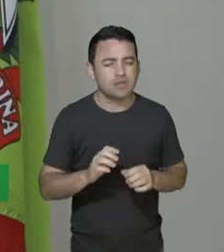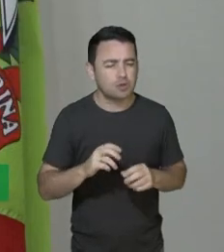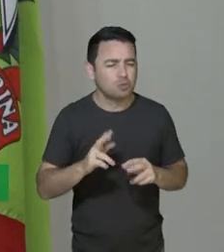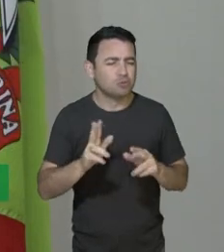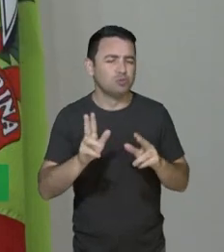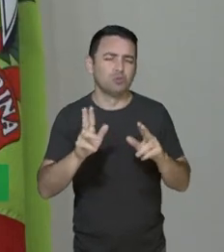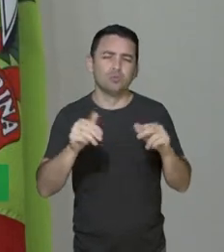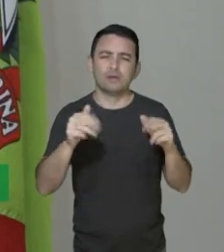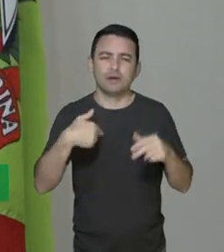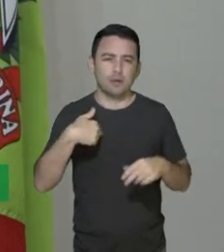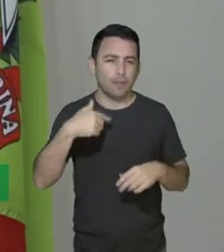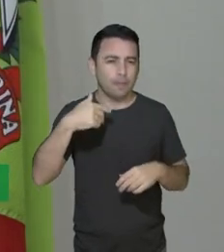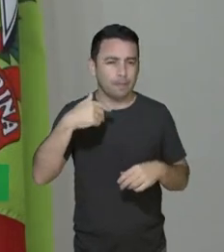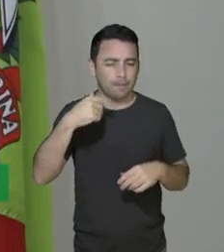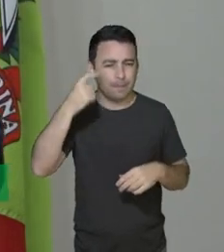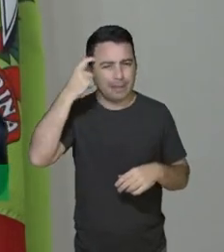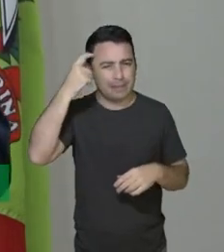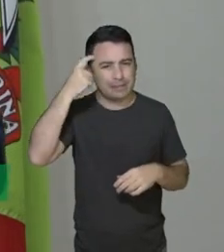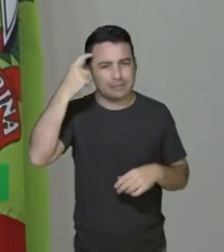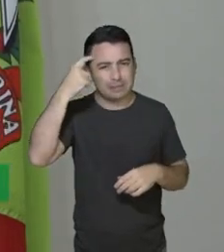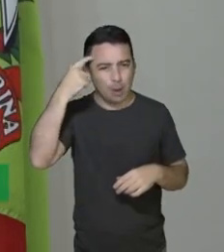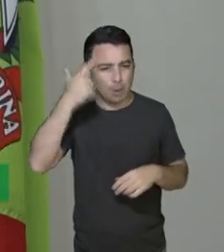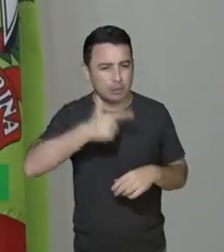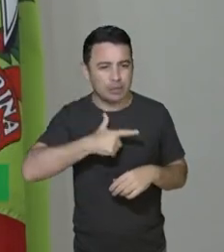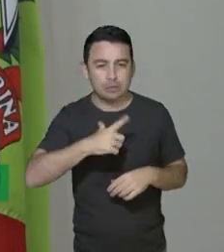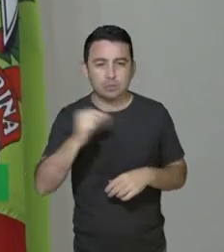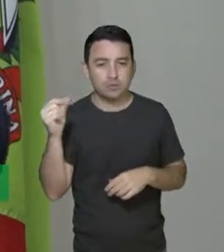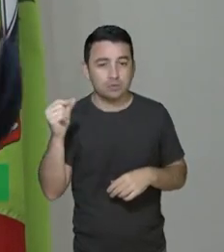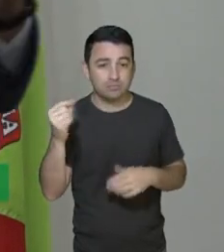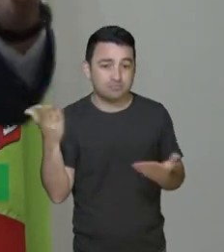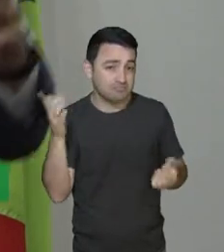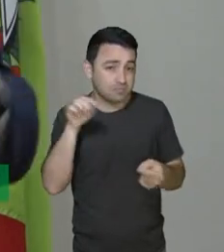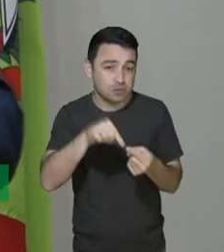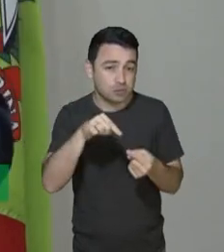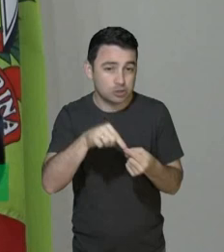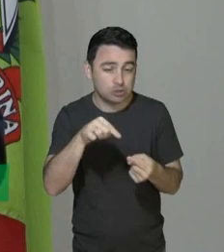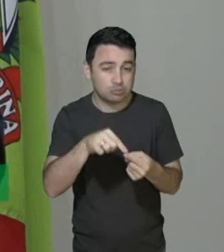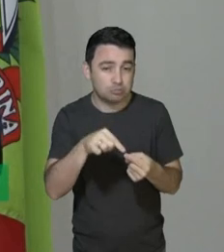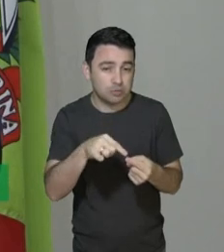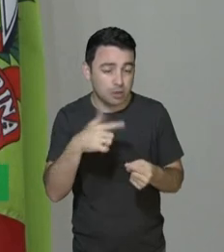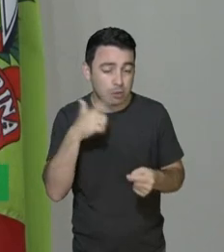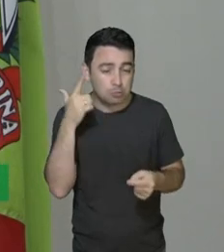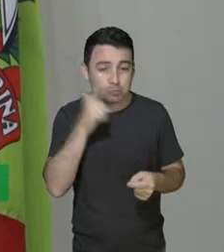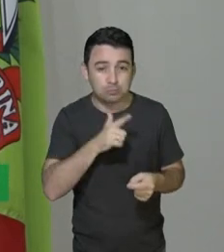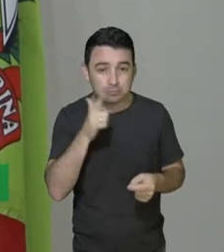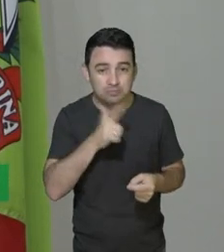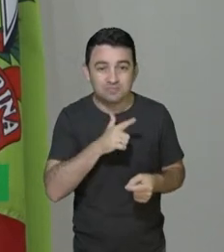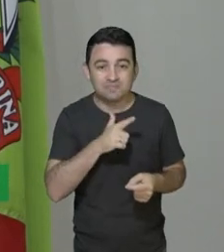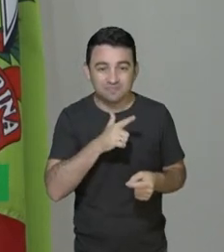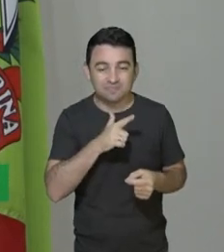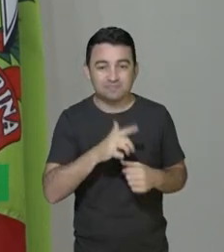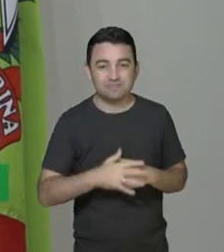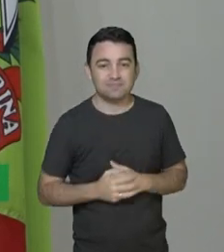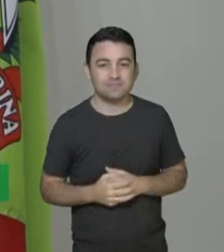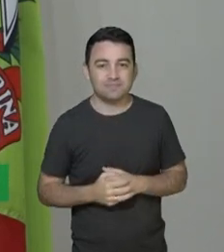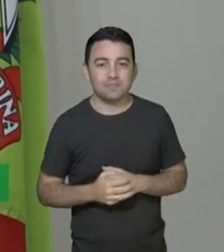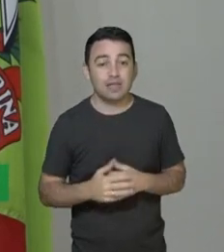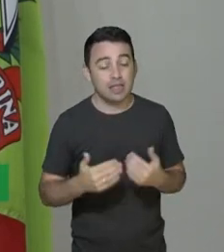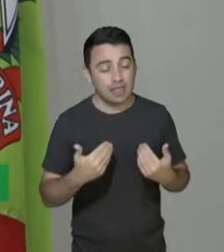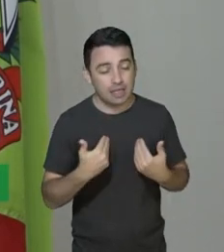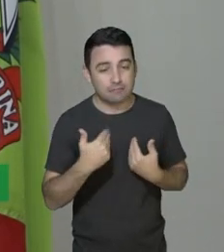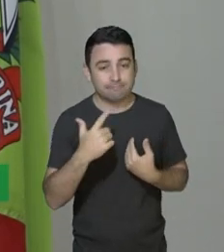vida esperaria que fosse eleito, mas a missão é missão, é missão, eu tive que cumprir. E acabei sendo